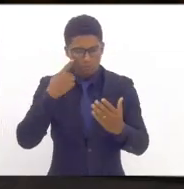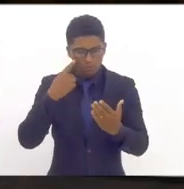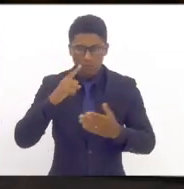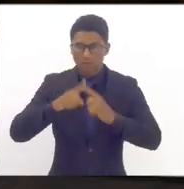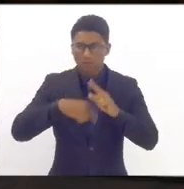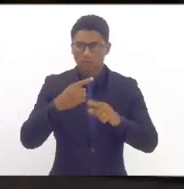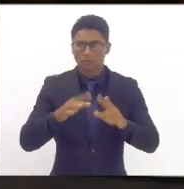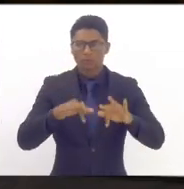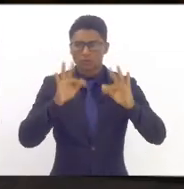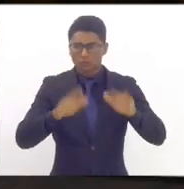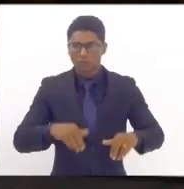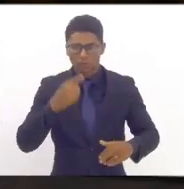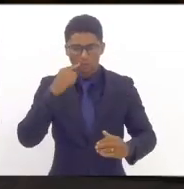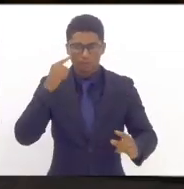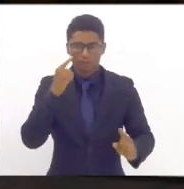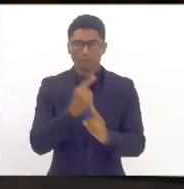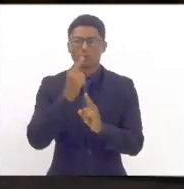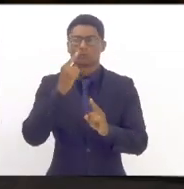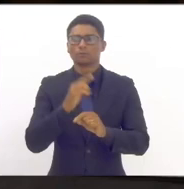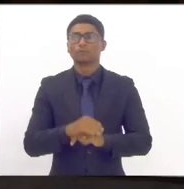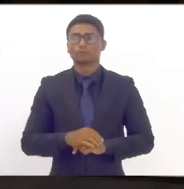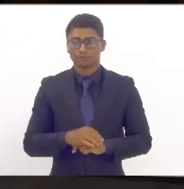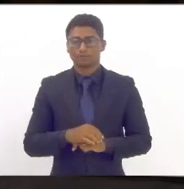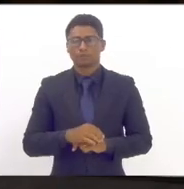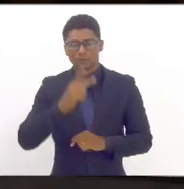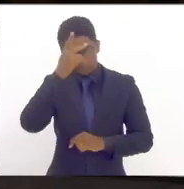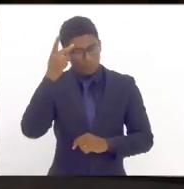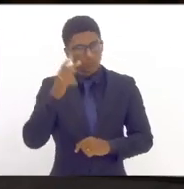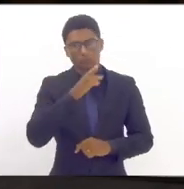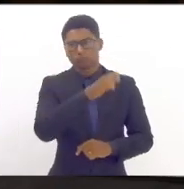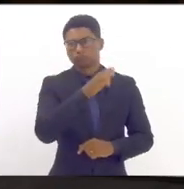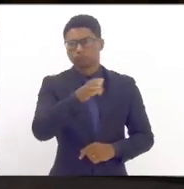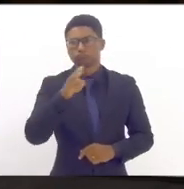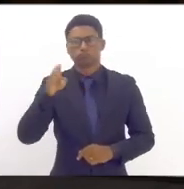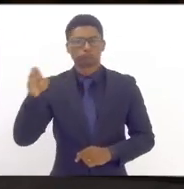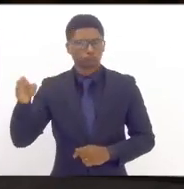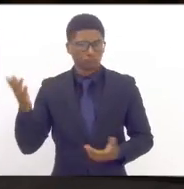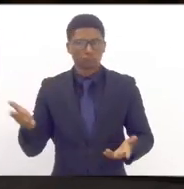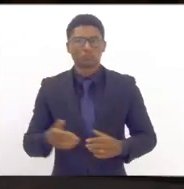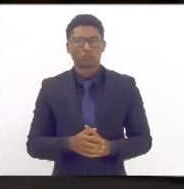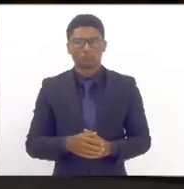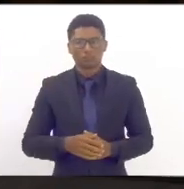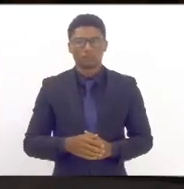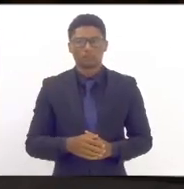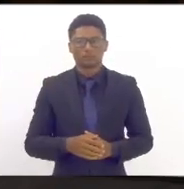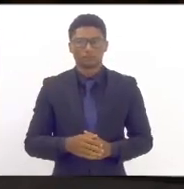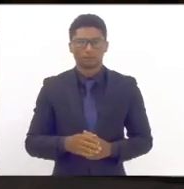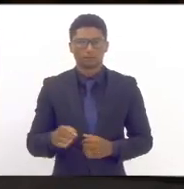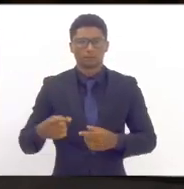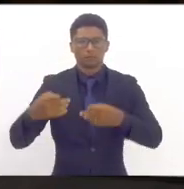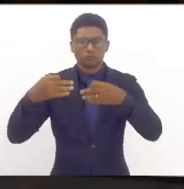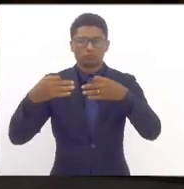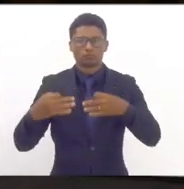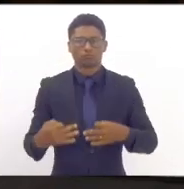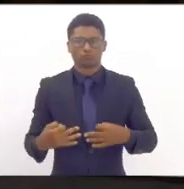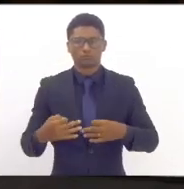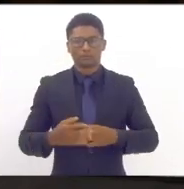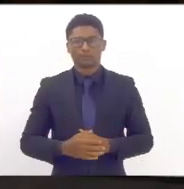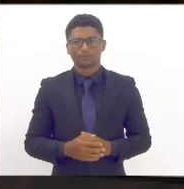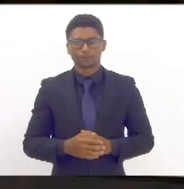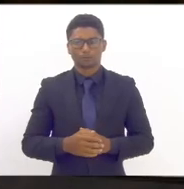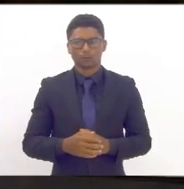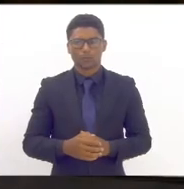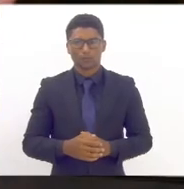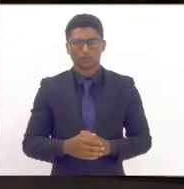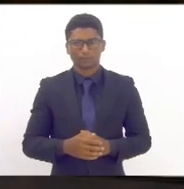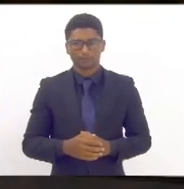final, a reportagem, corre atrás das pessoas que citou. O Pedro é correto, prima pela correção.